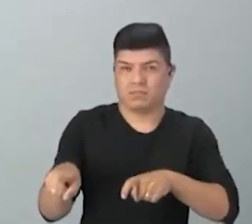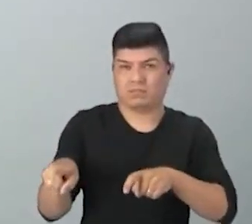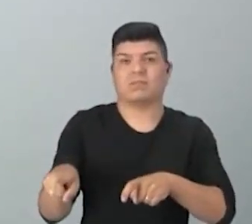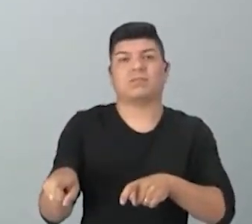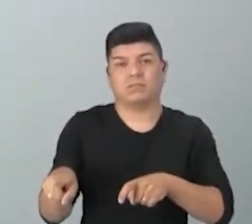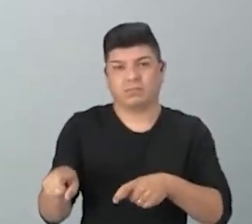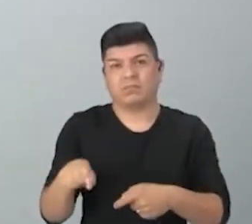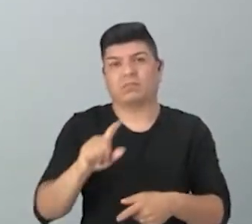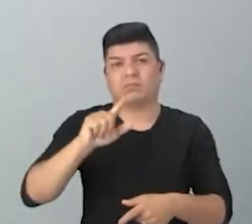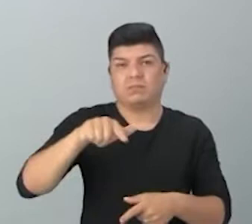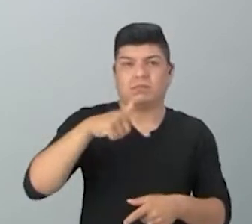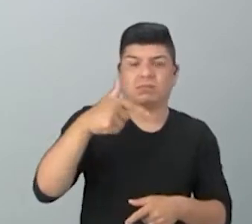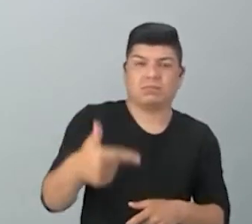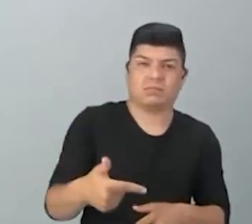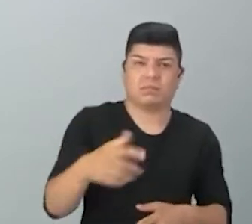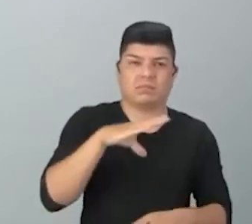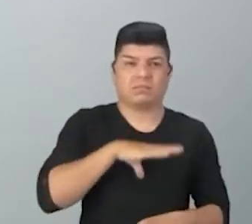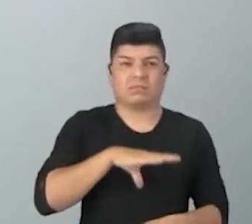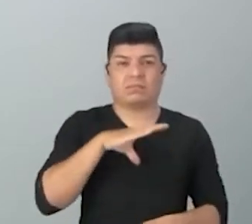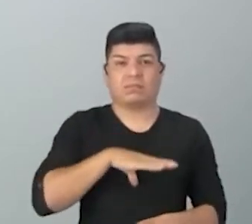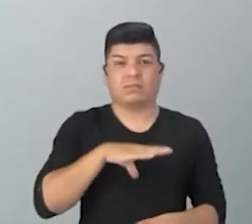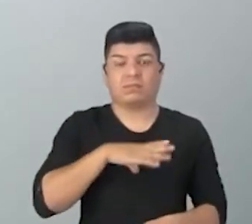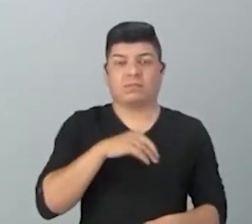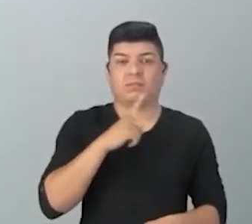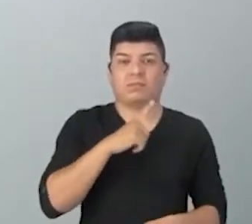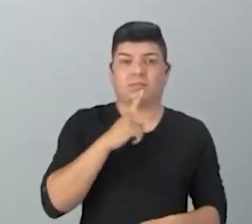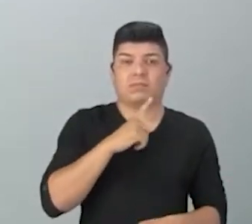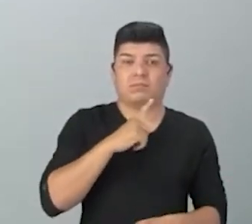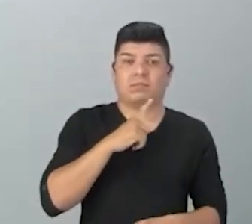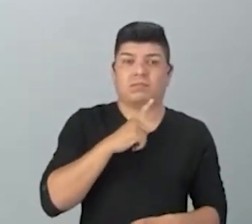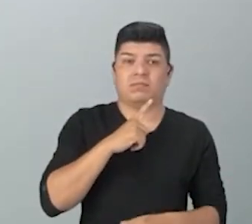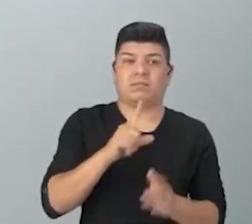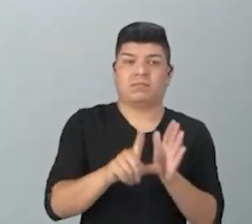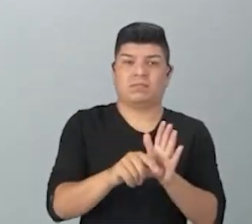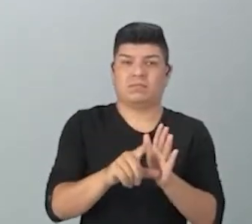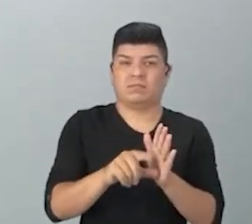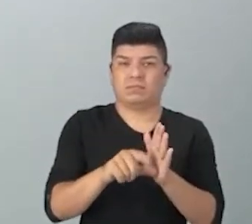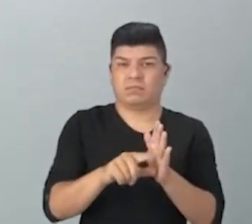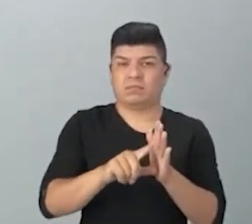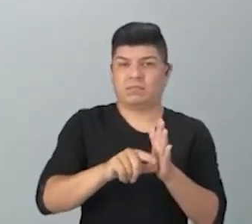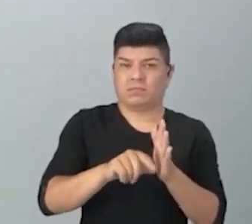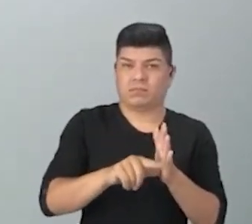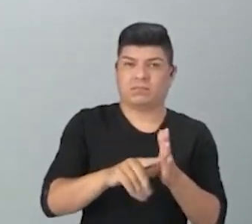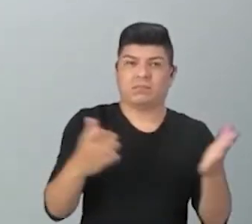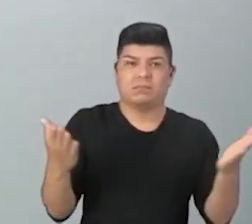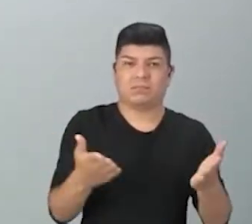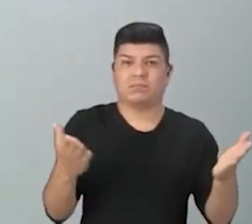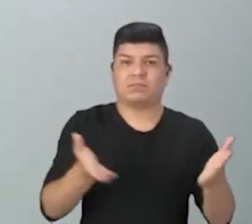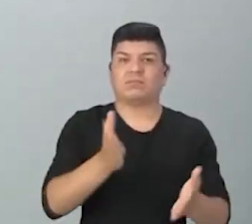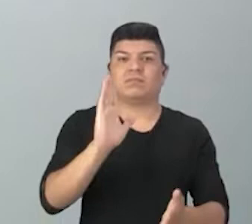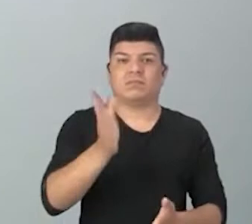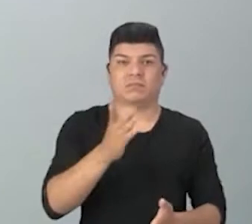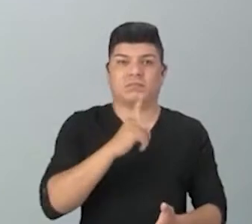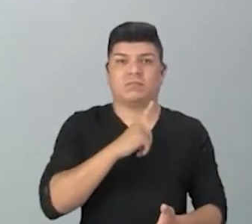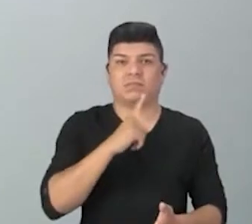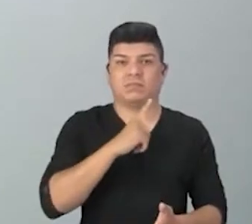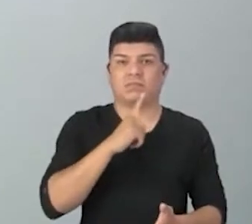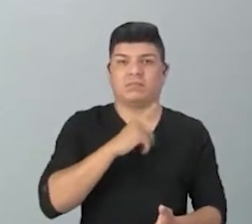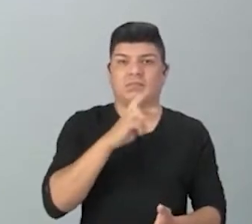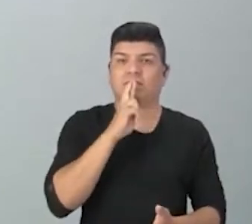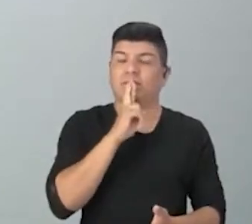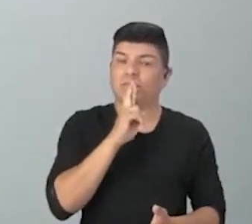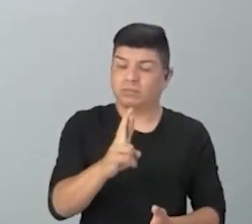pecuária ou também nas cidades como as cidades tinham muito atrás em relação muito é que hoje já existem